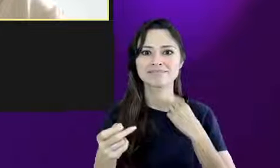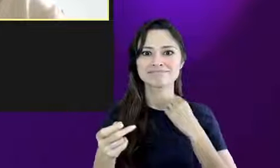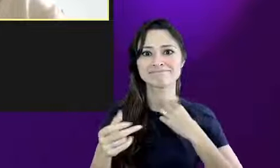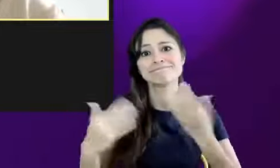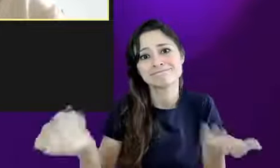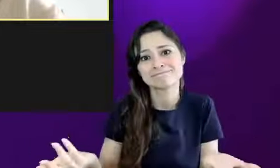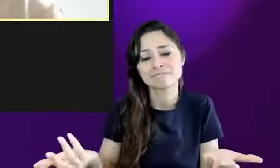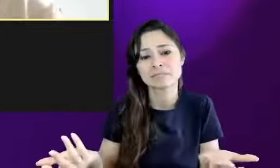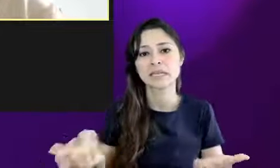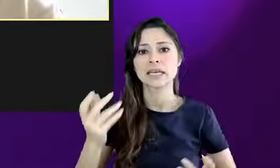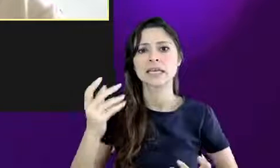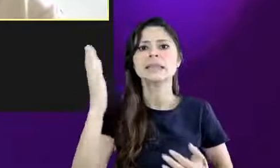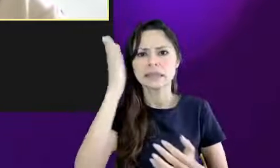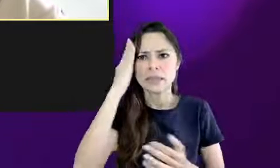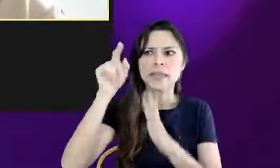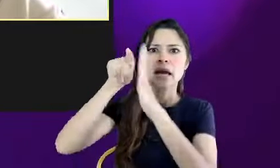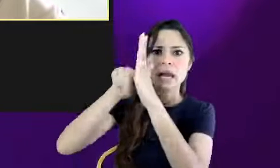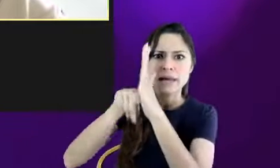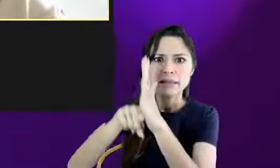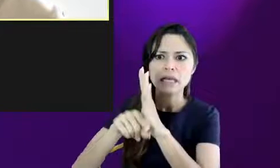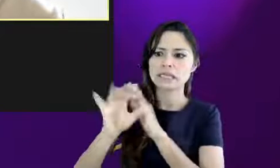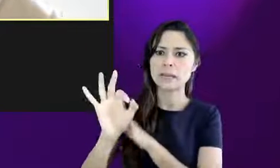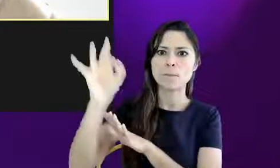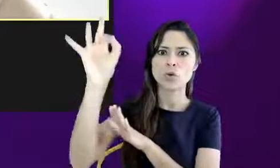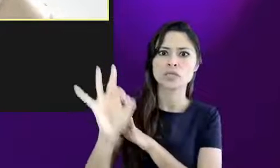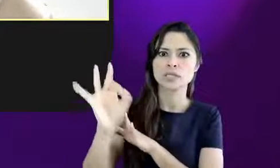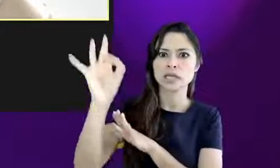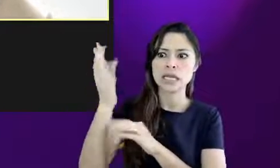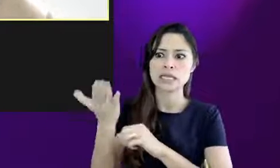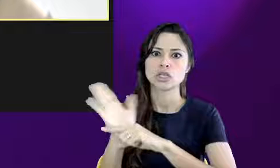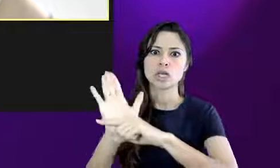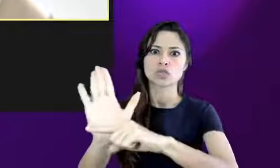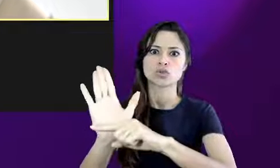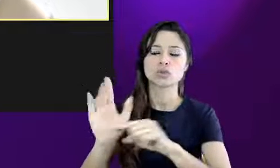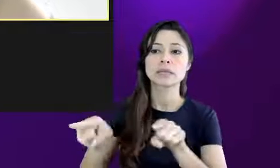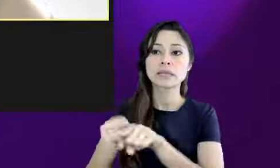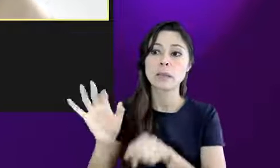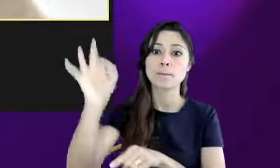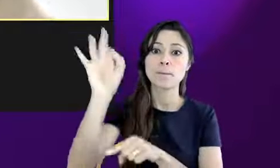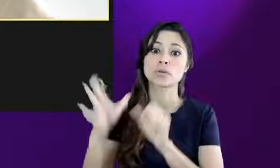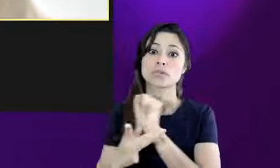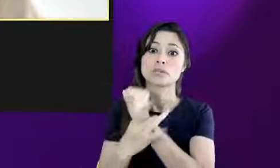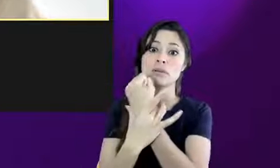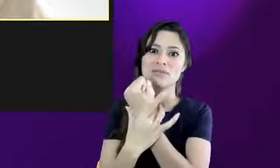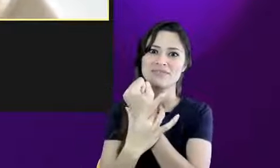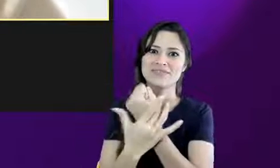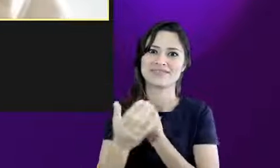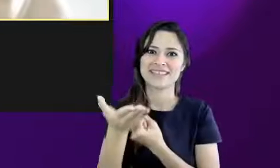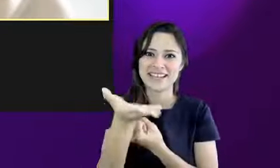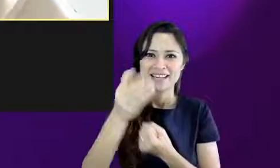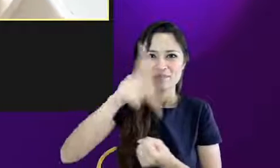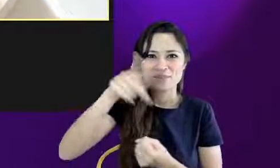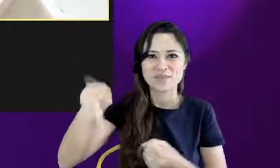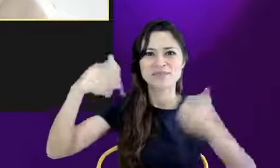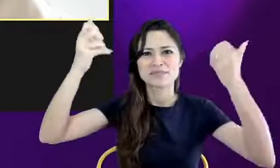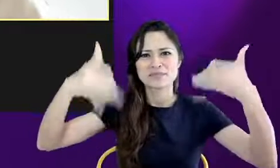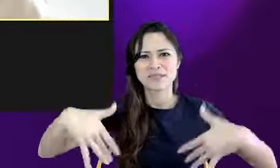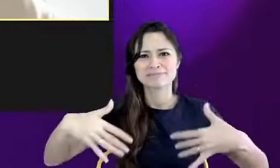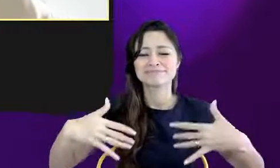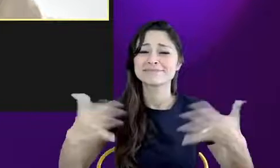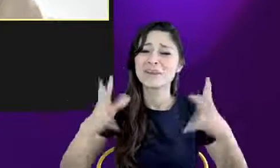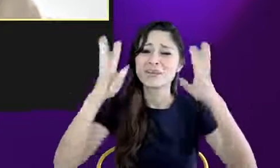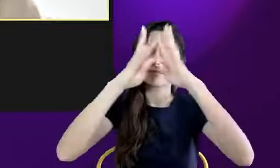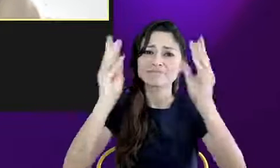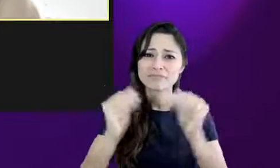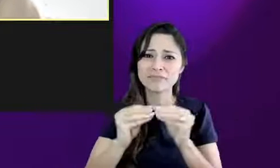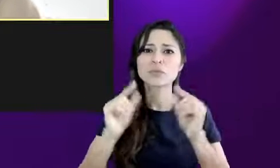de eficácia, os dados de segurança que o professor Marco muito bem nos explicou. Então, de uma maneira bem resumida, o que a